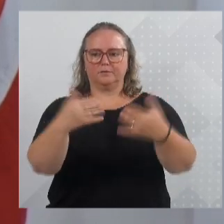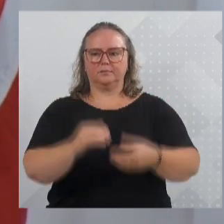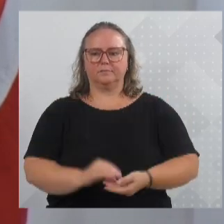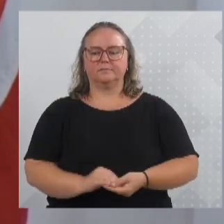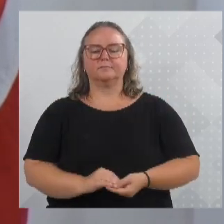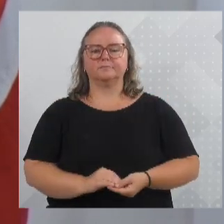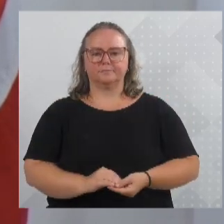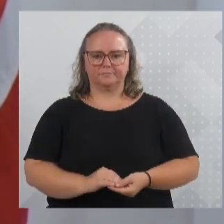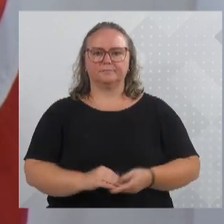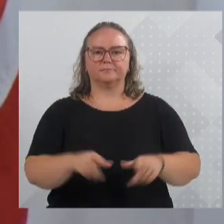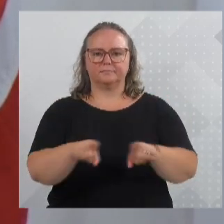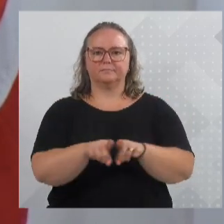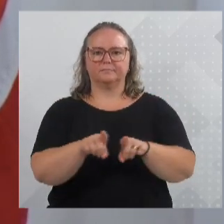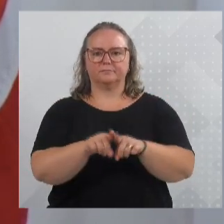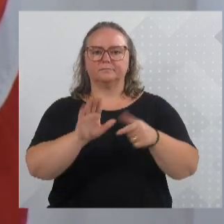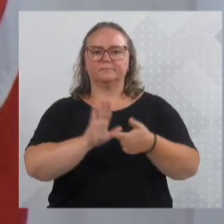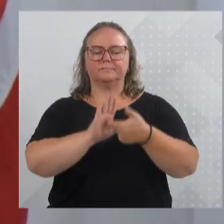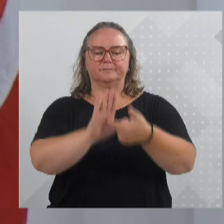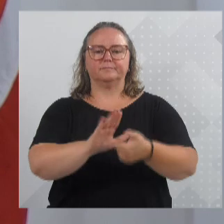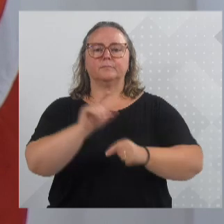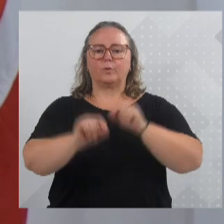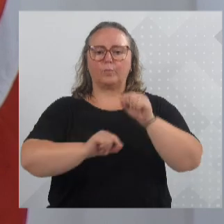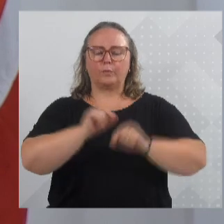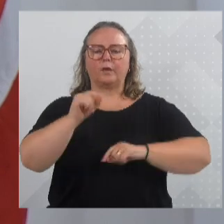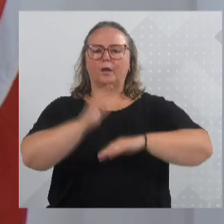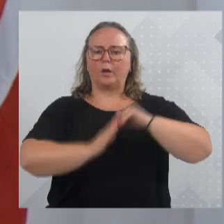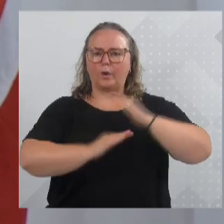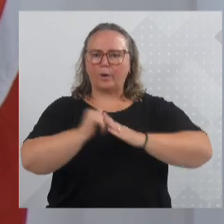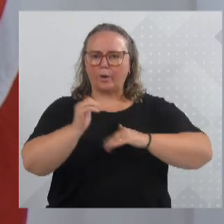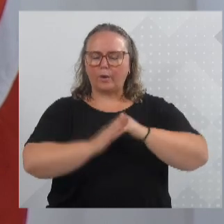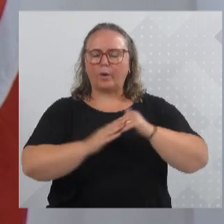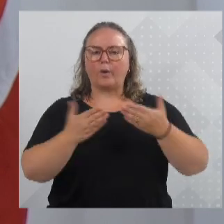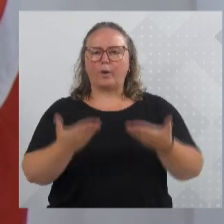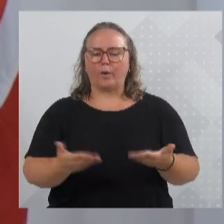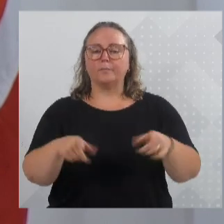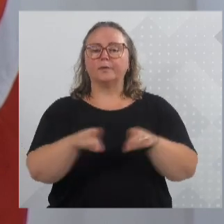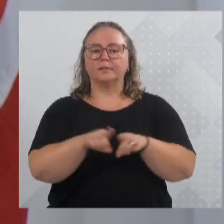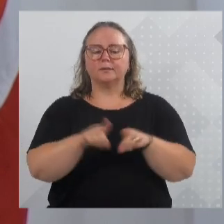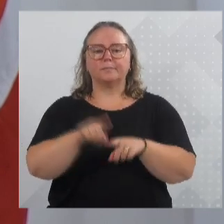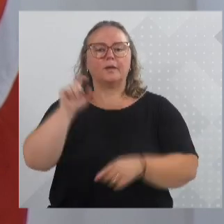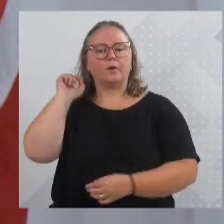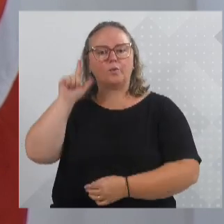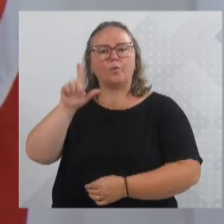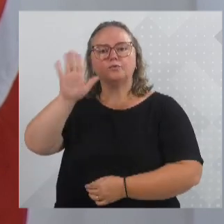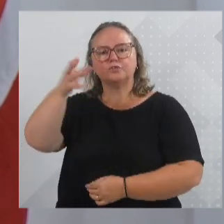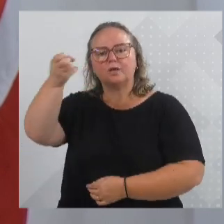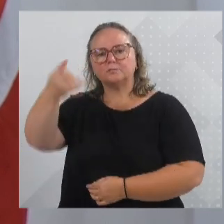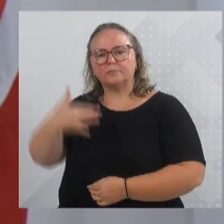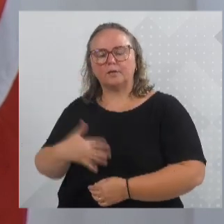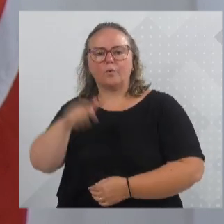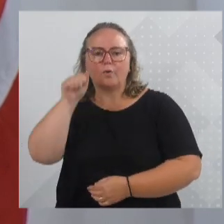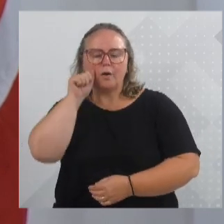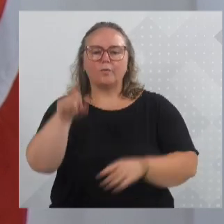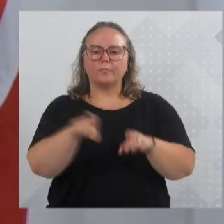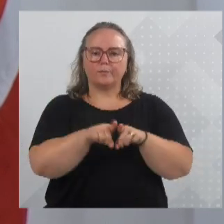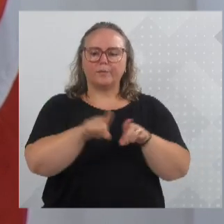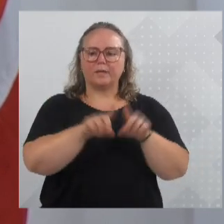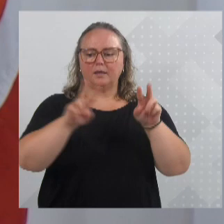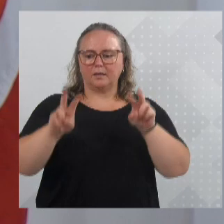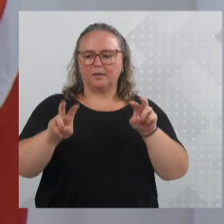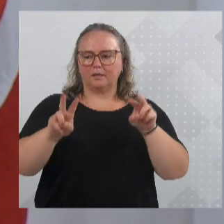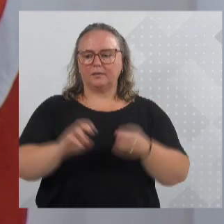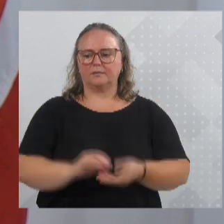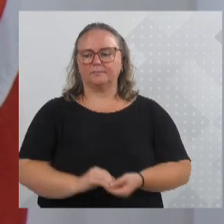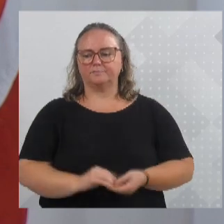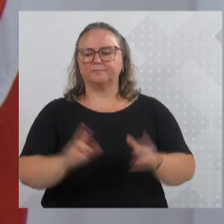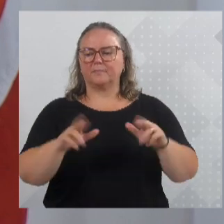Quero destacar aqui as obras, o vereador Maurício já mencionou, o vereador Almir falou também alguma coisa com respeito à